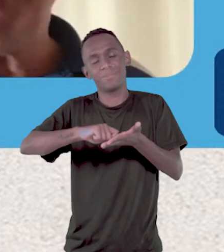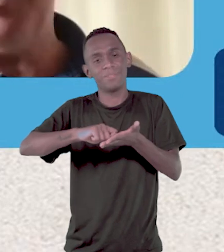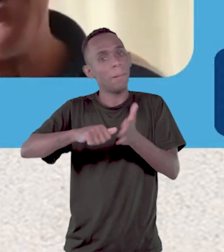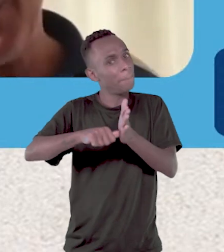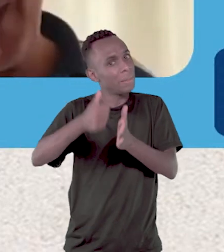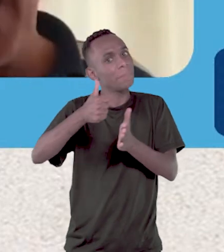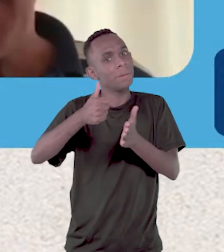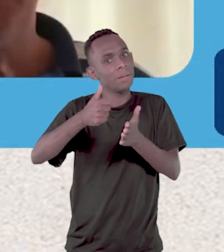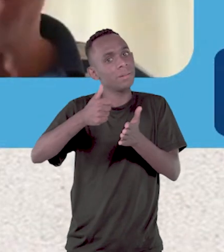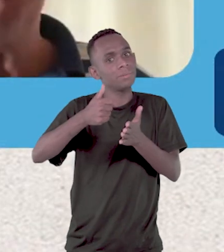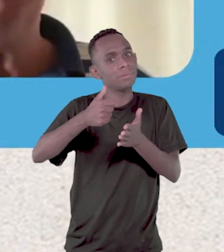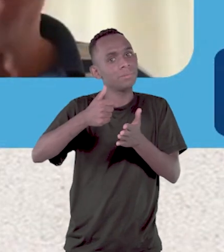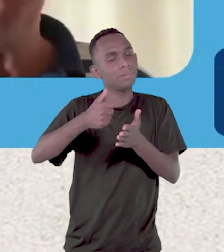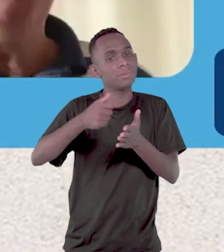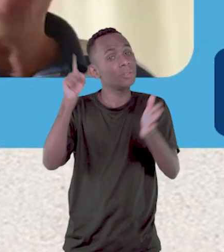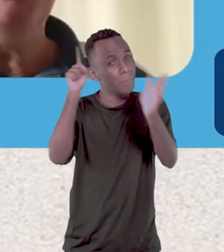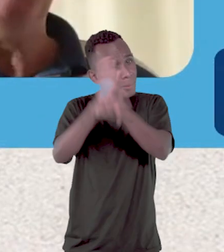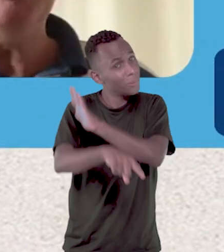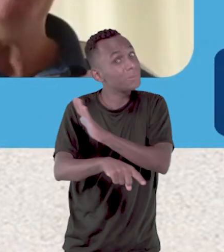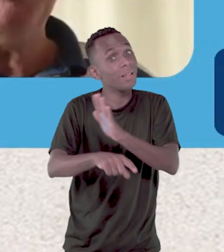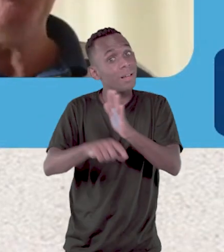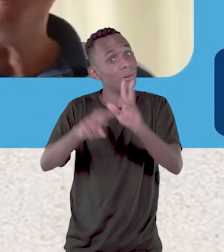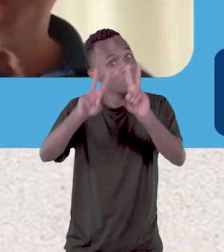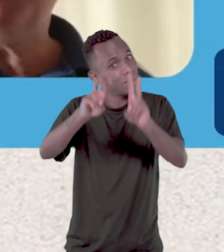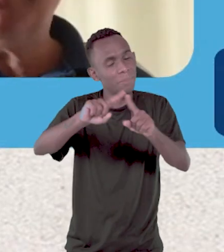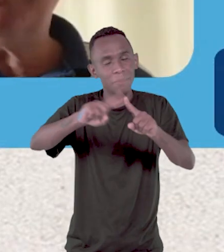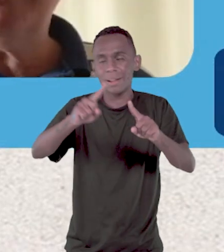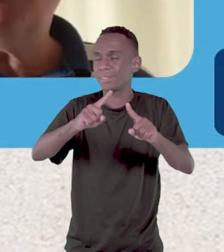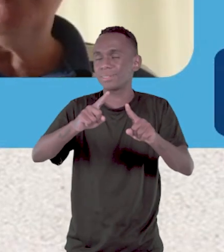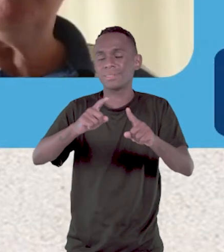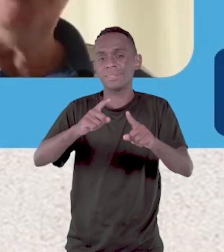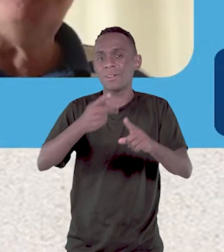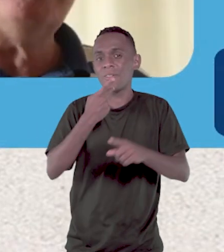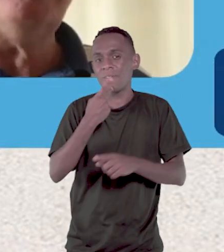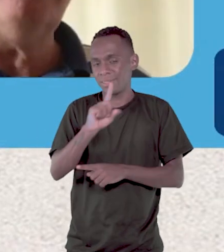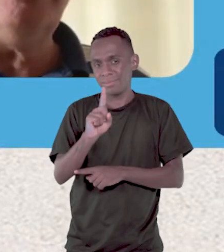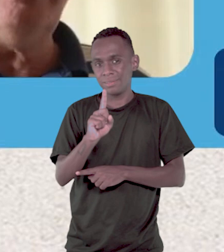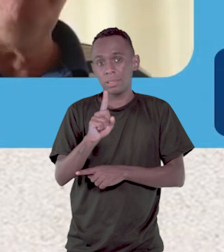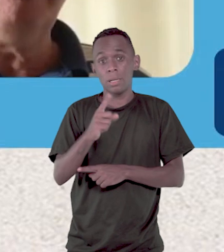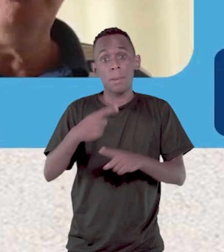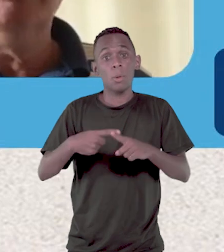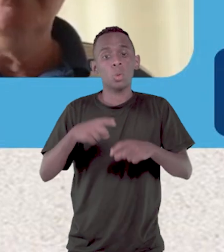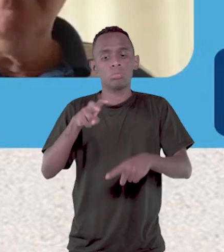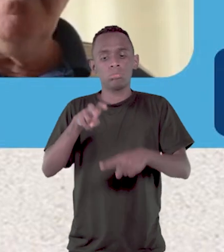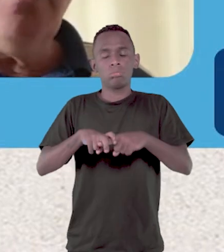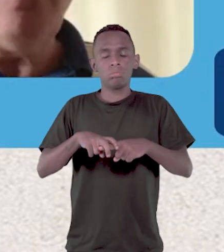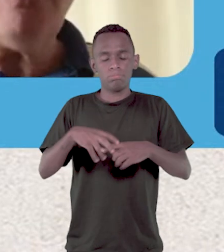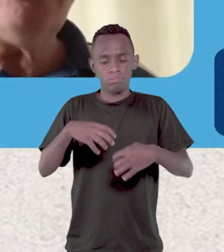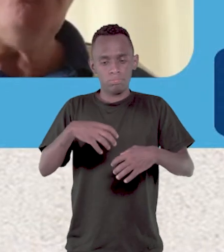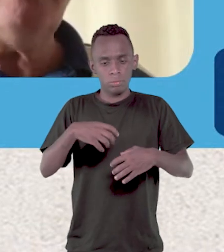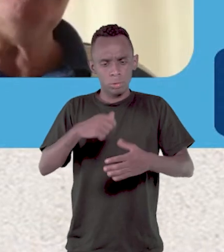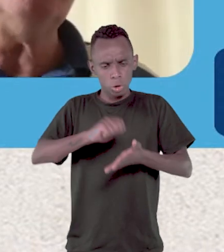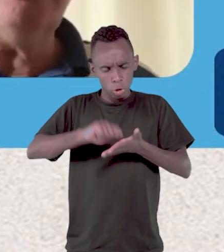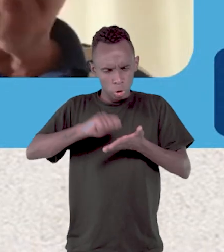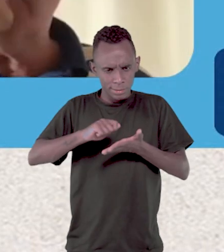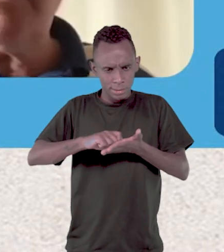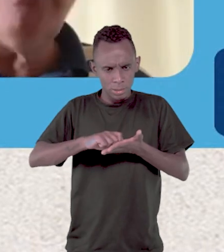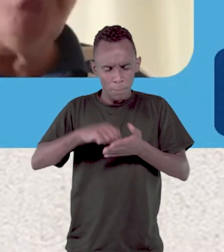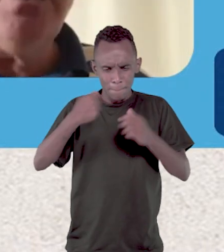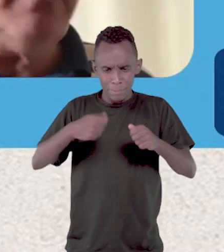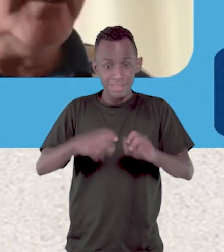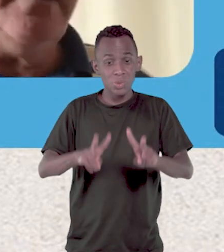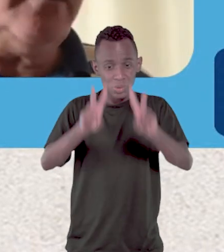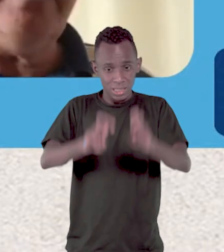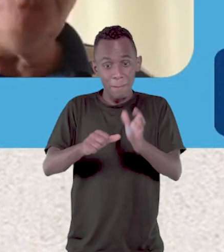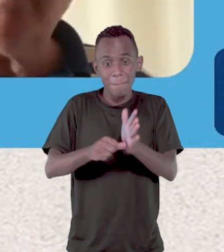já te falei, já ouviu falar várias vezes. Pode perguntar o título. Pois é, porque assim, quando eu sento para escrever, eu não consigo começar a escrever se eu não